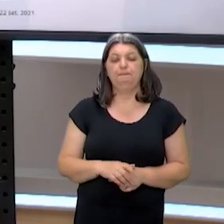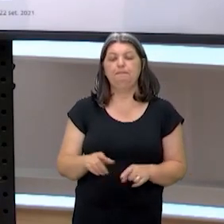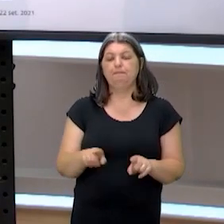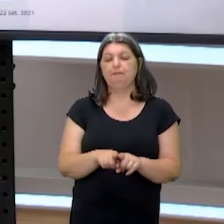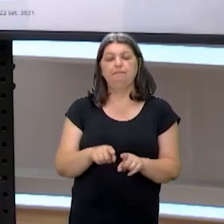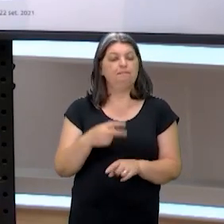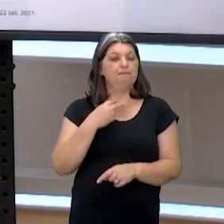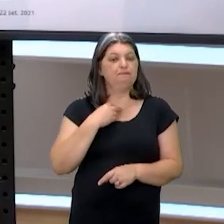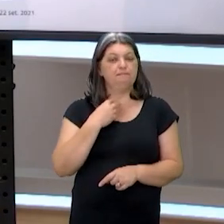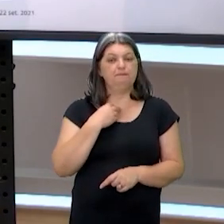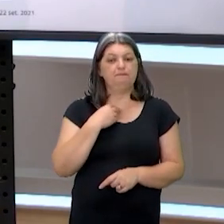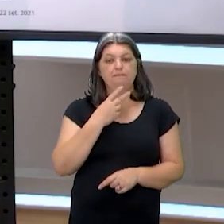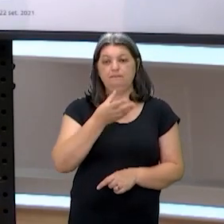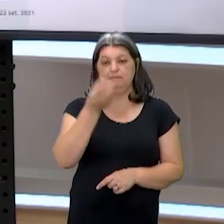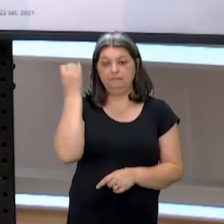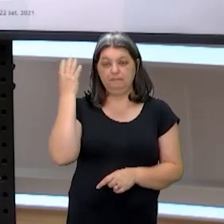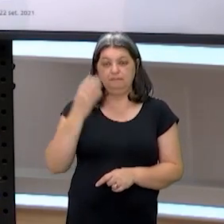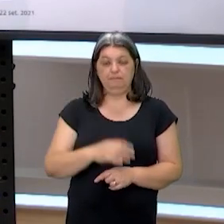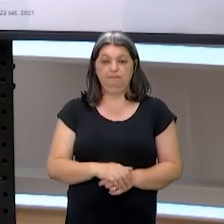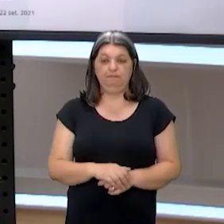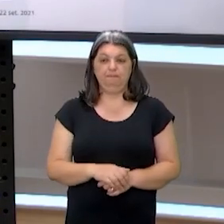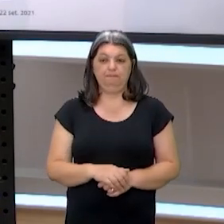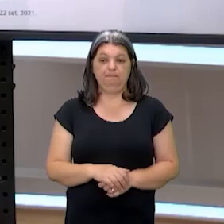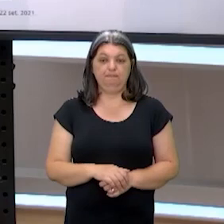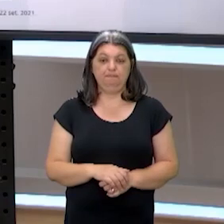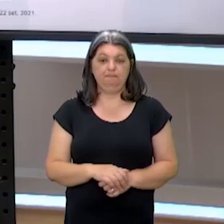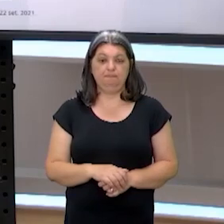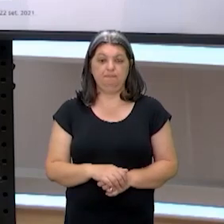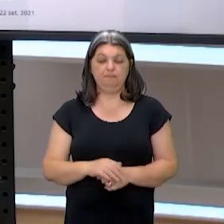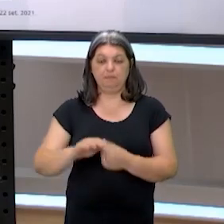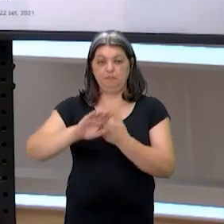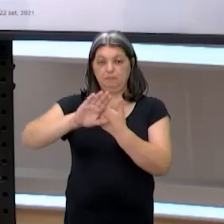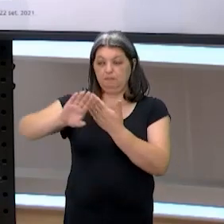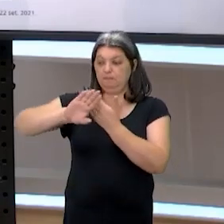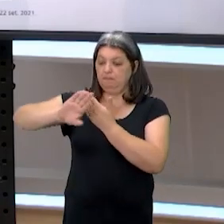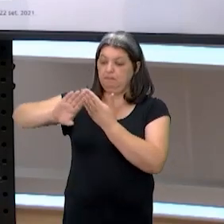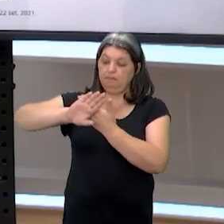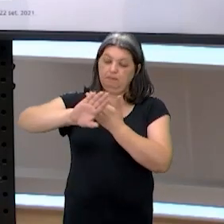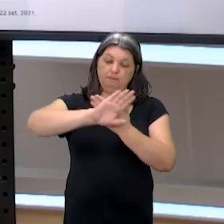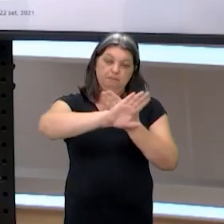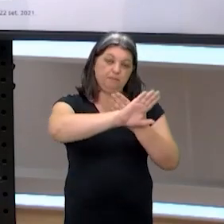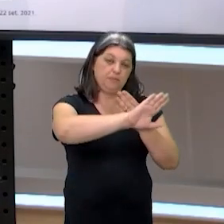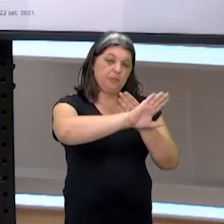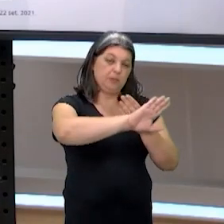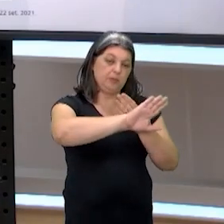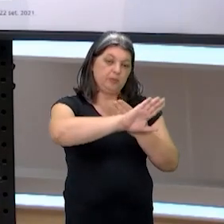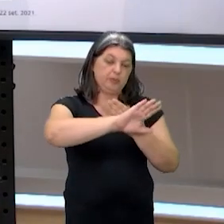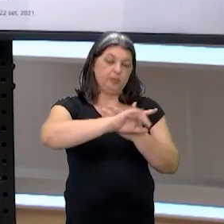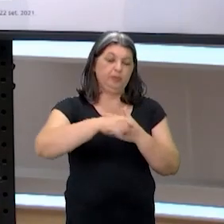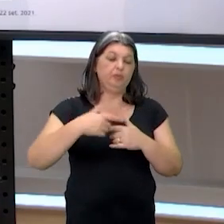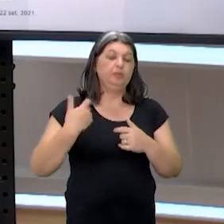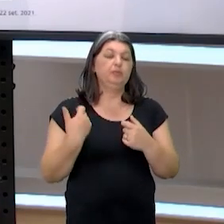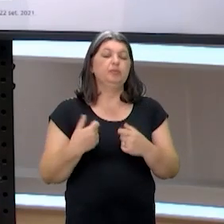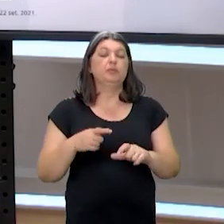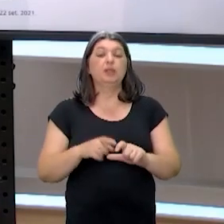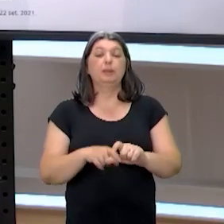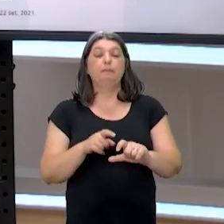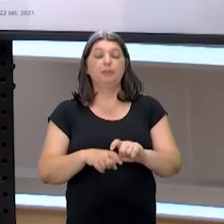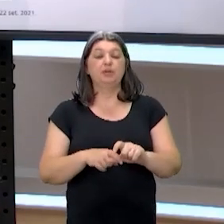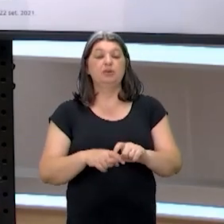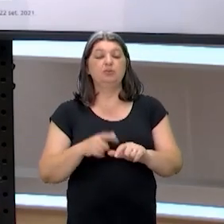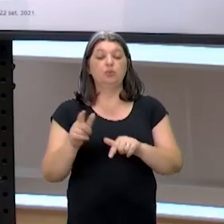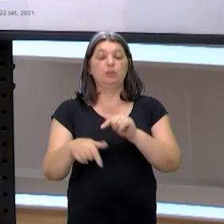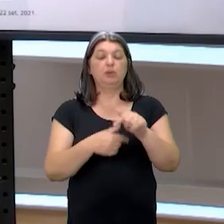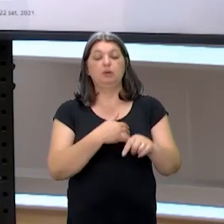que essas regiões muito afastadas, elas dependem muito do serviço público para que elas tenham